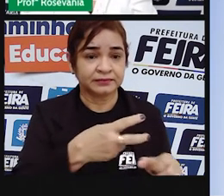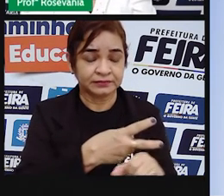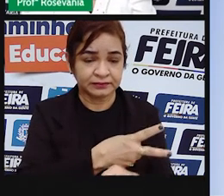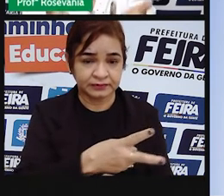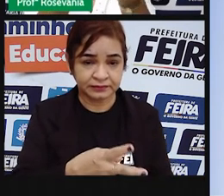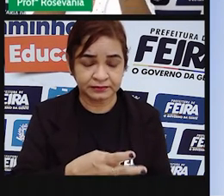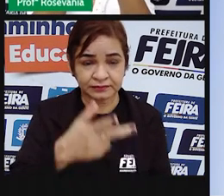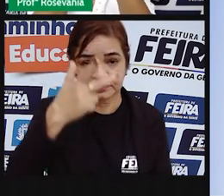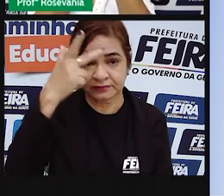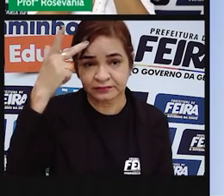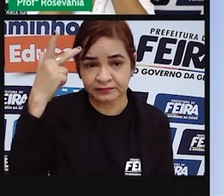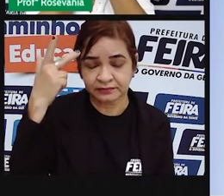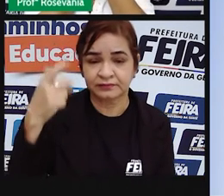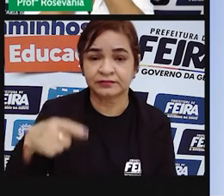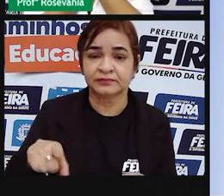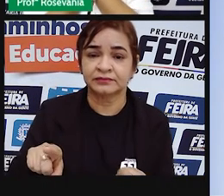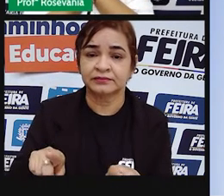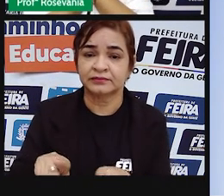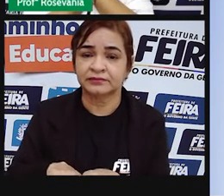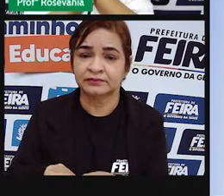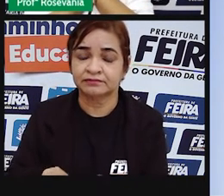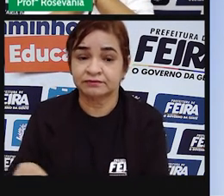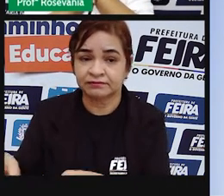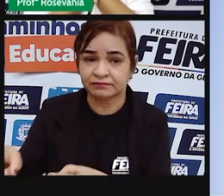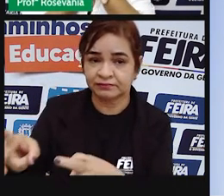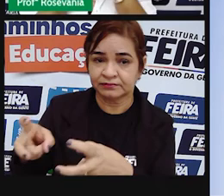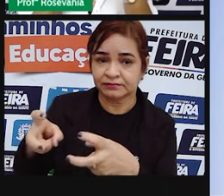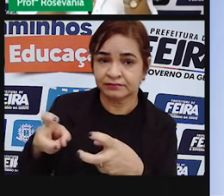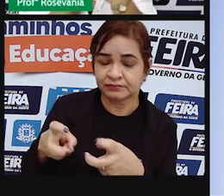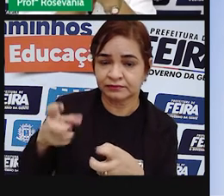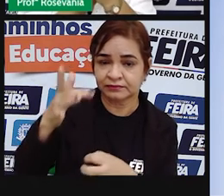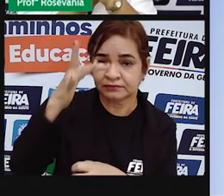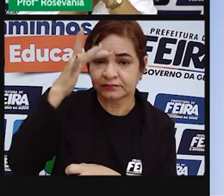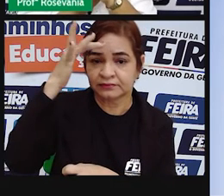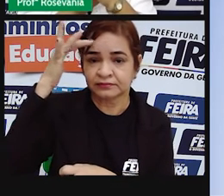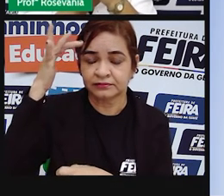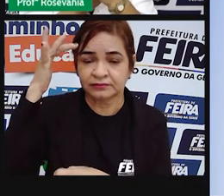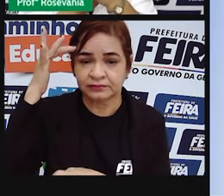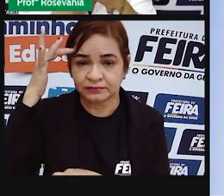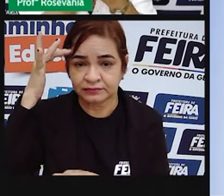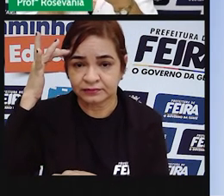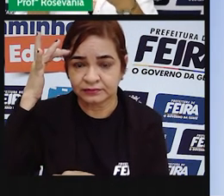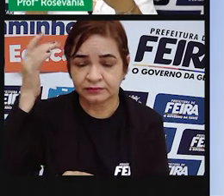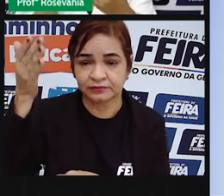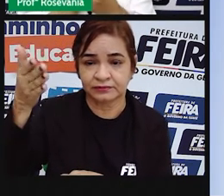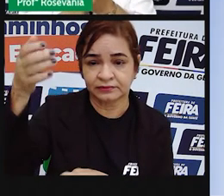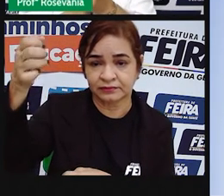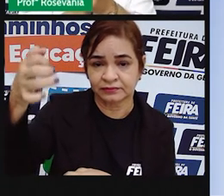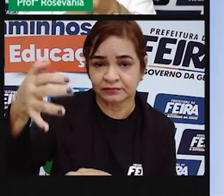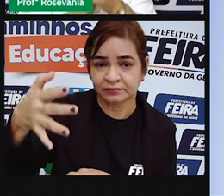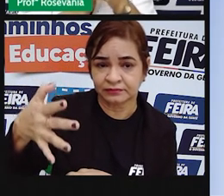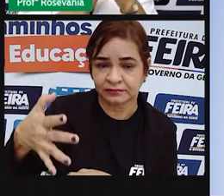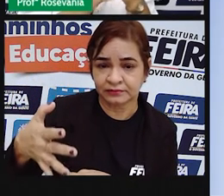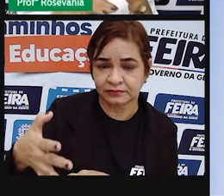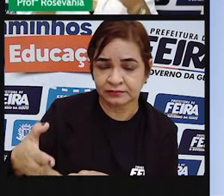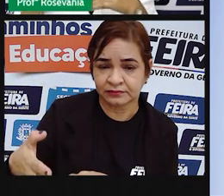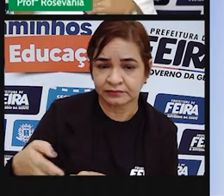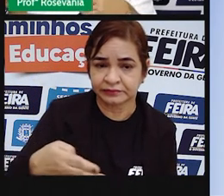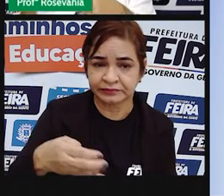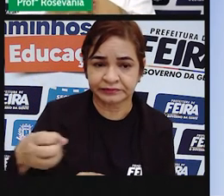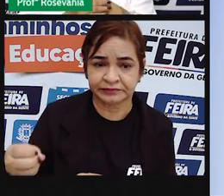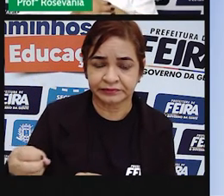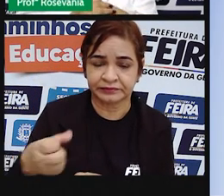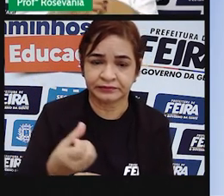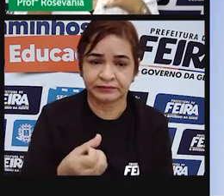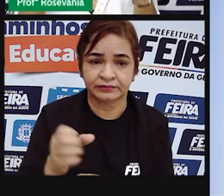pessoas e eu tenho canto que eu atrás das pessoas então nessa nessa respeitadas aí né da década de